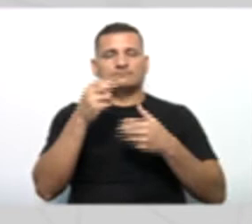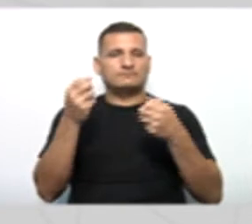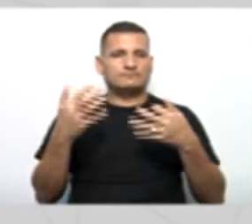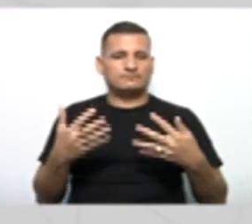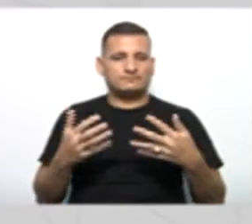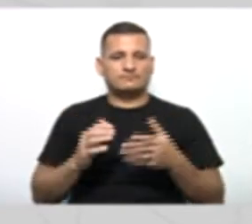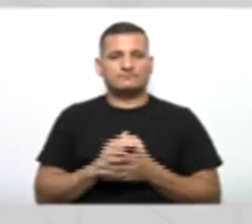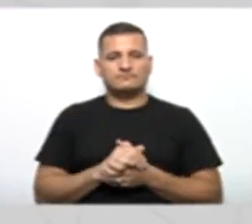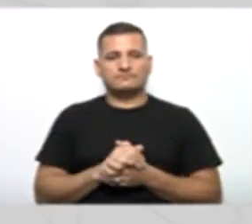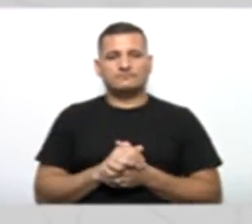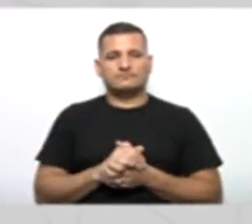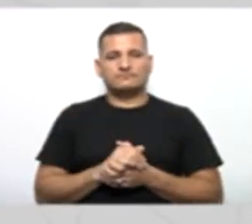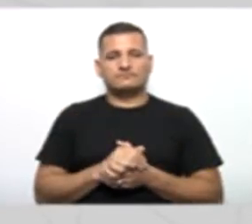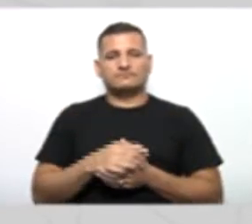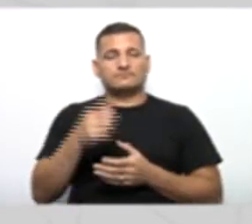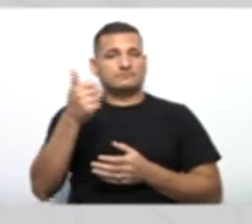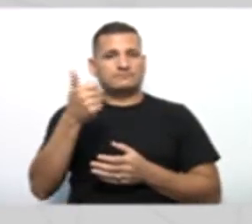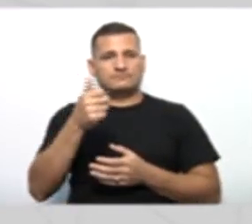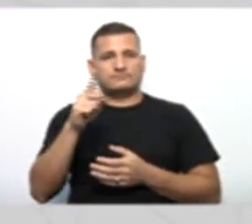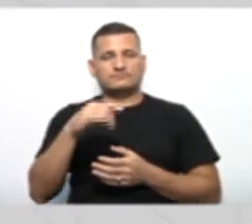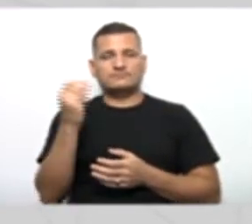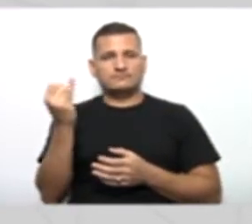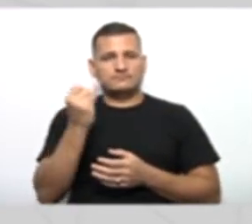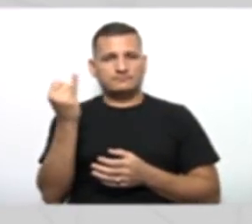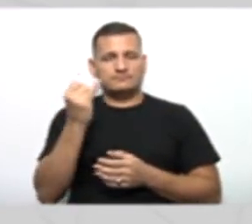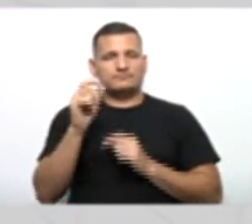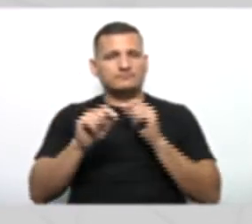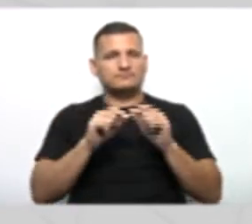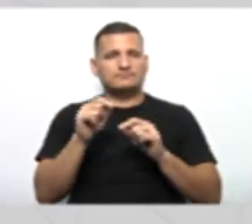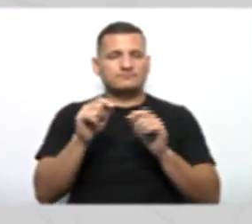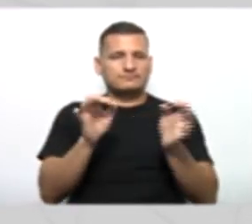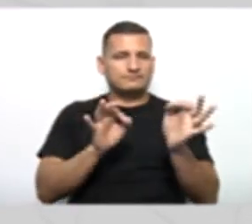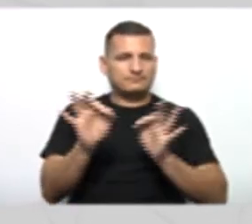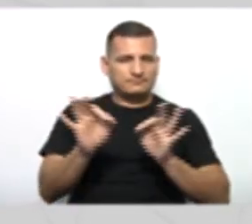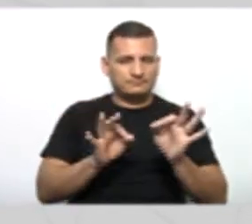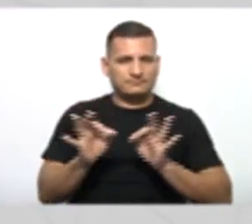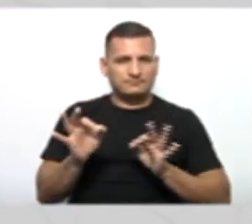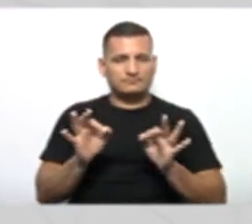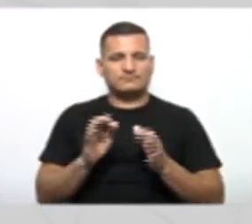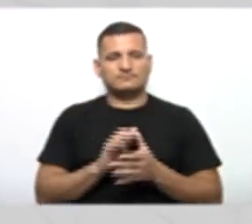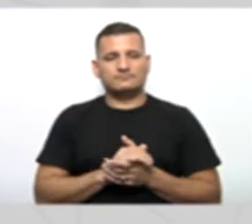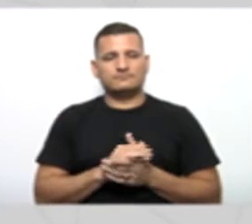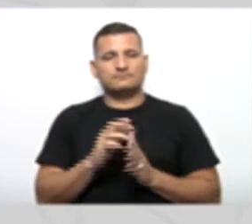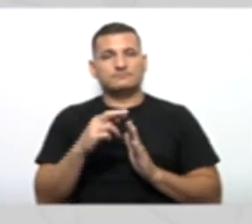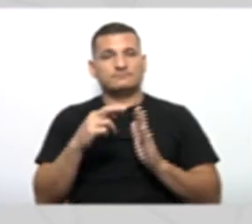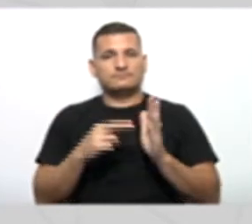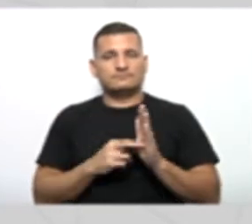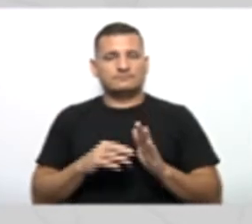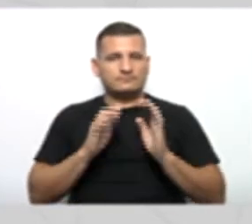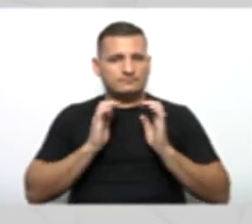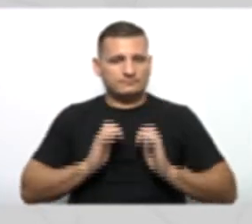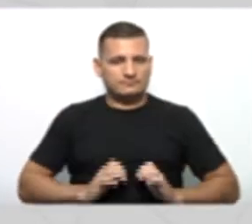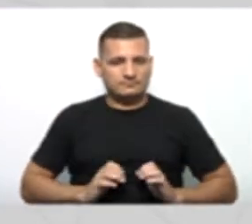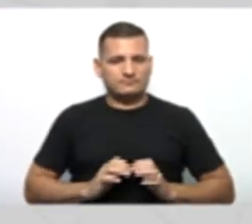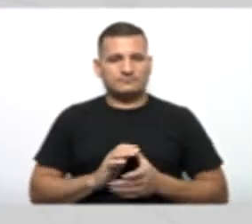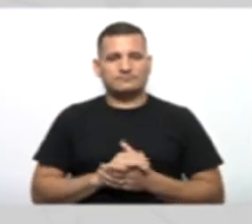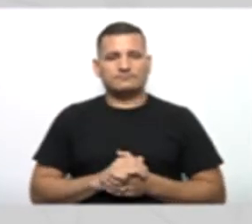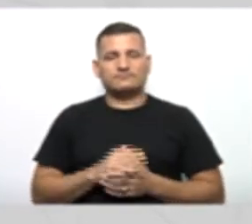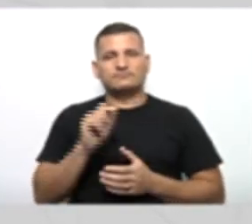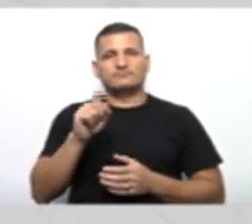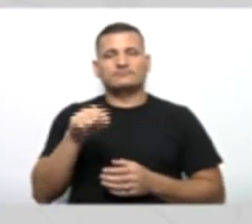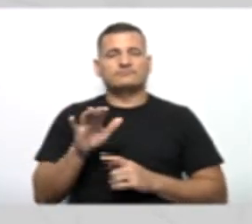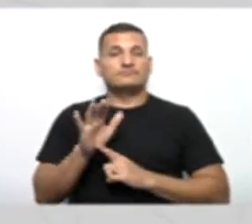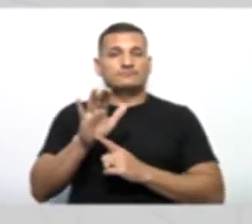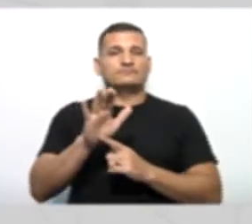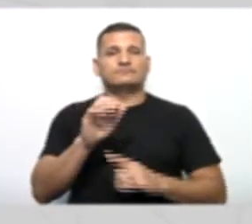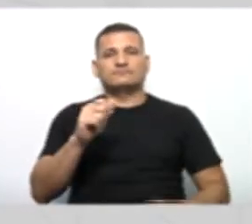essa explicação e o primeiro ponto que é fundamental para a elaboração né de um código de ética seria a